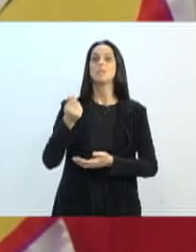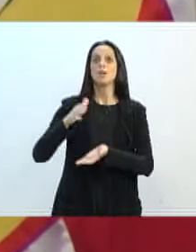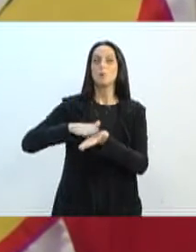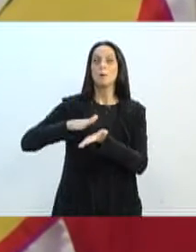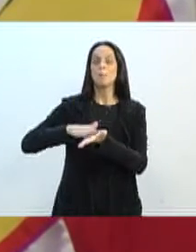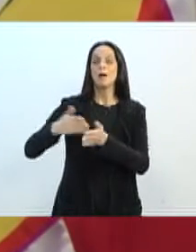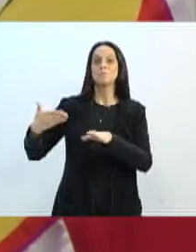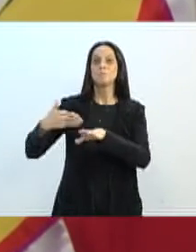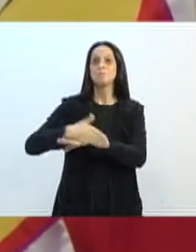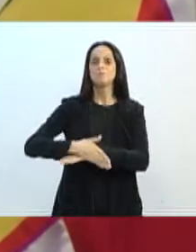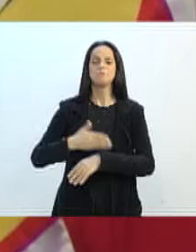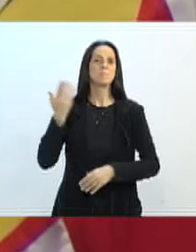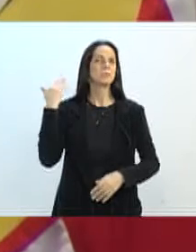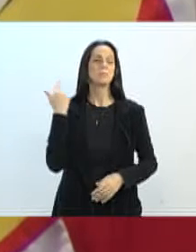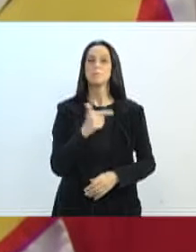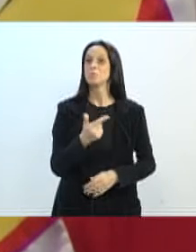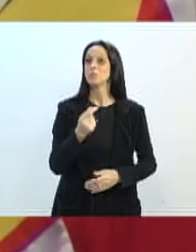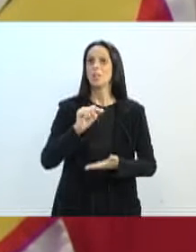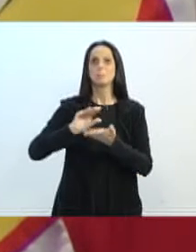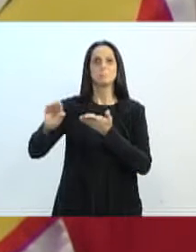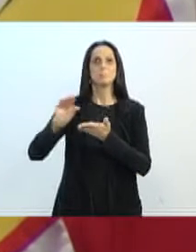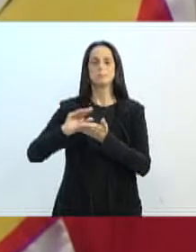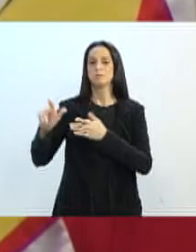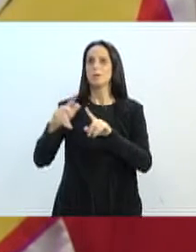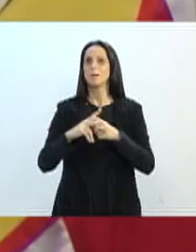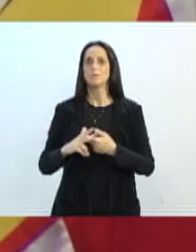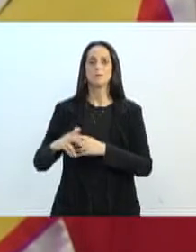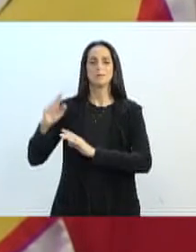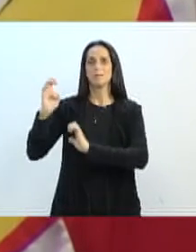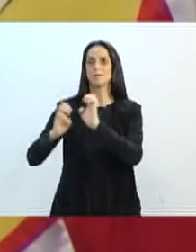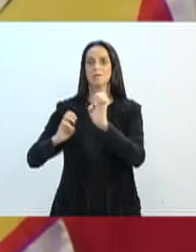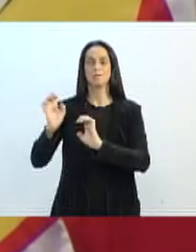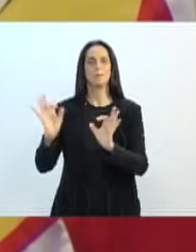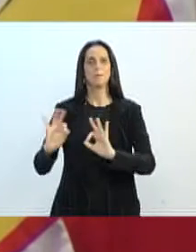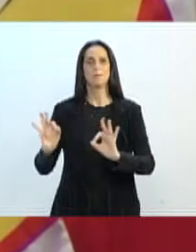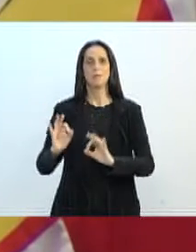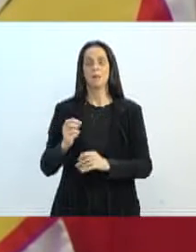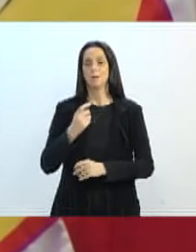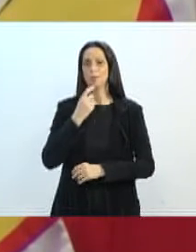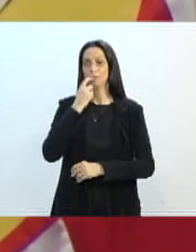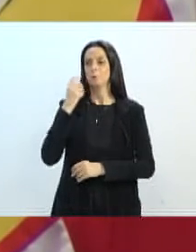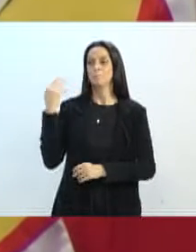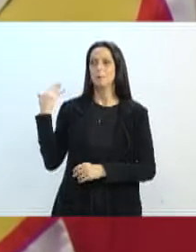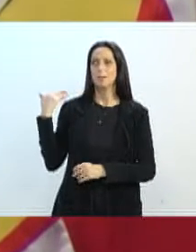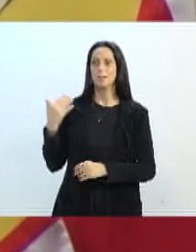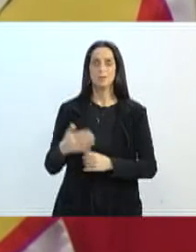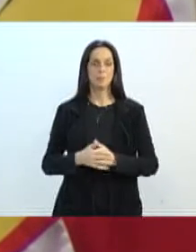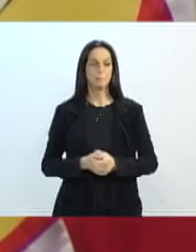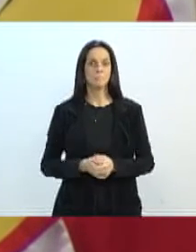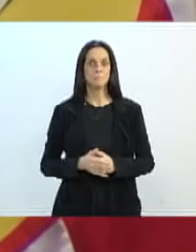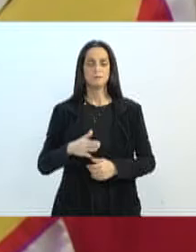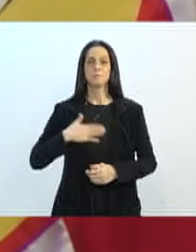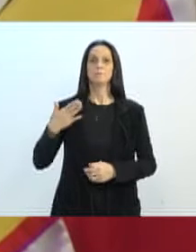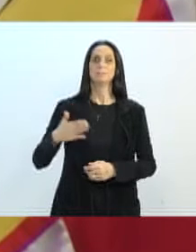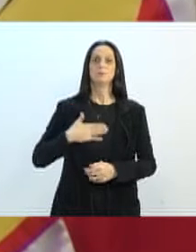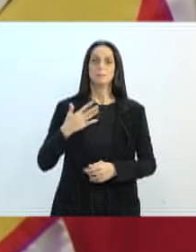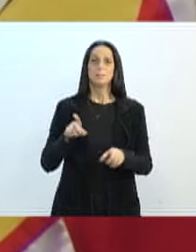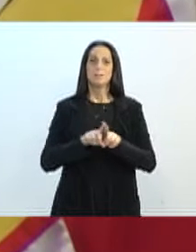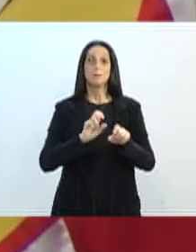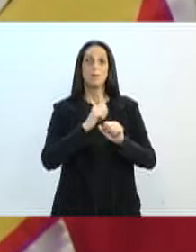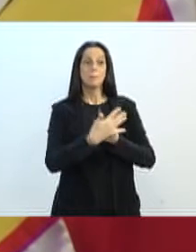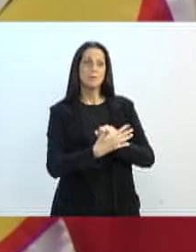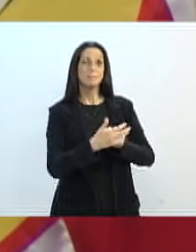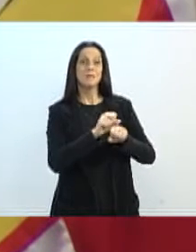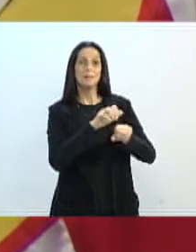havia aporte de recursos públicos para a manutenção do sistema. Isso é algo recente, algo que nos surpreendeu e algo que a pandemia nos